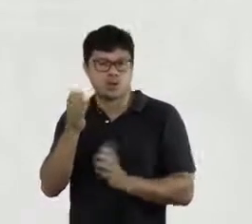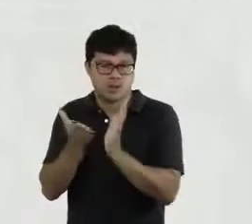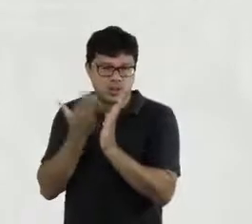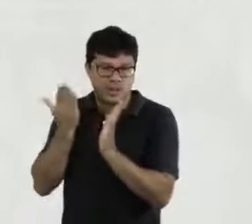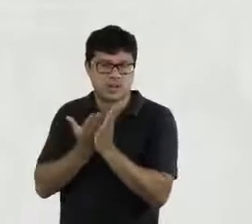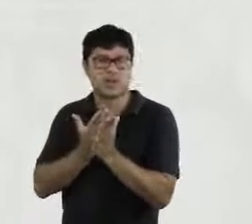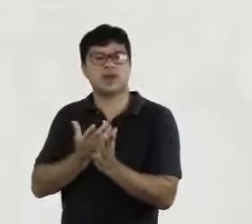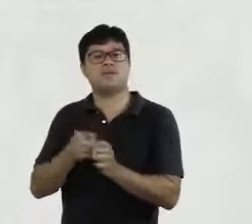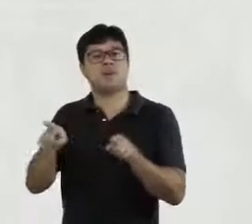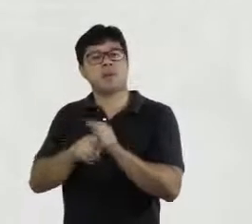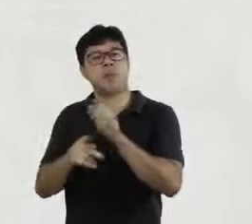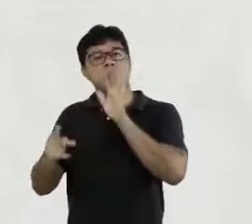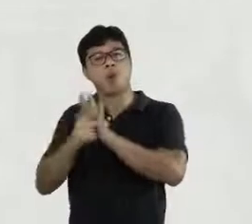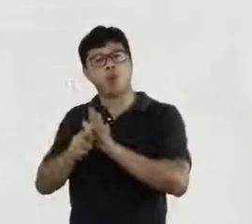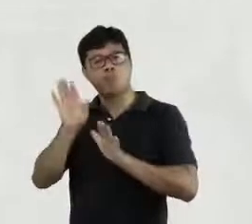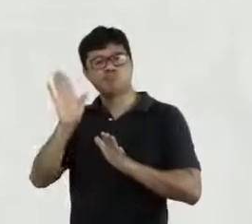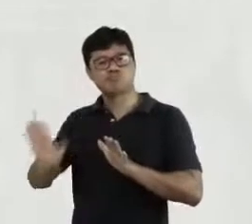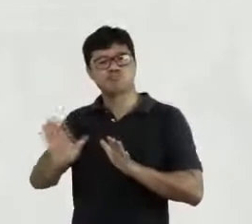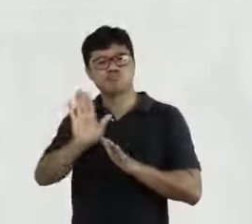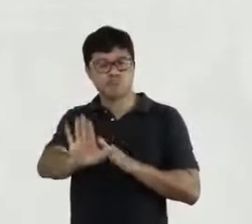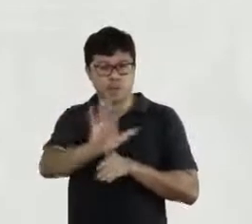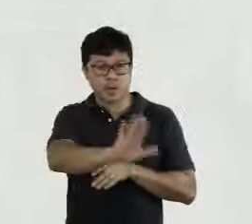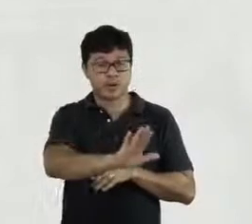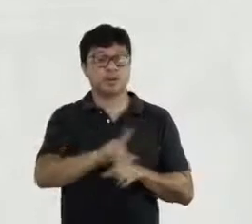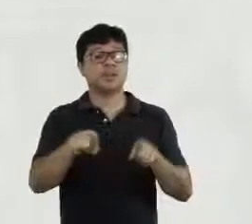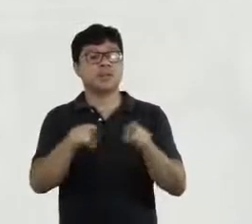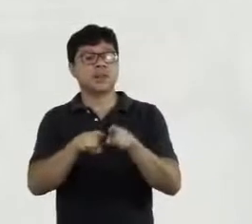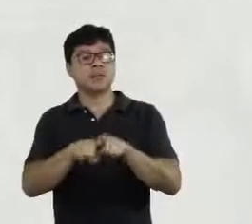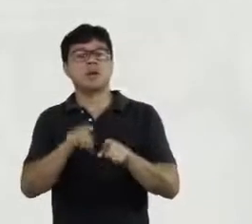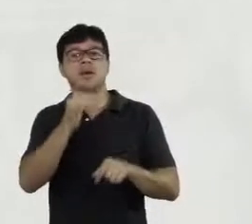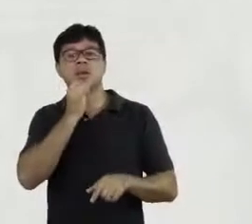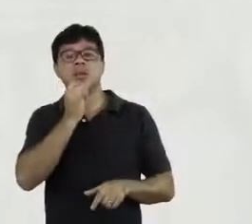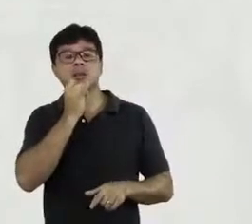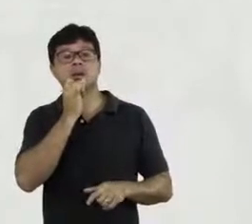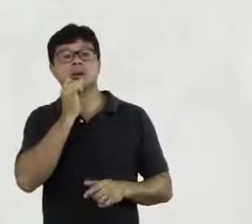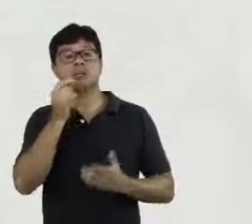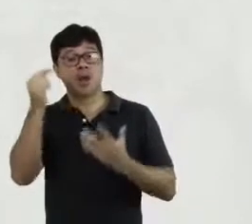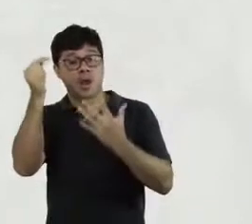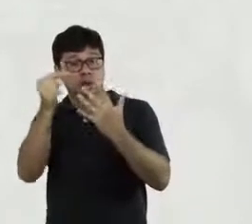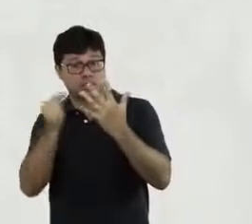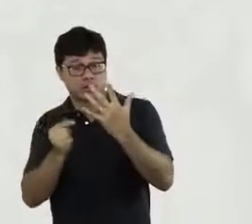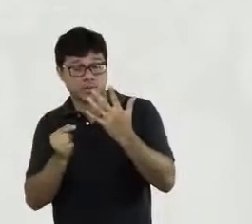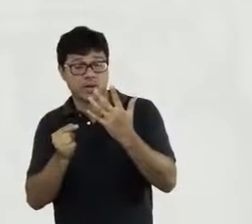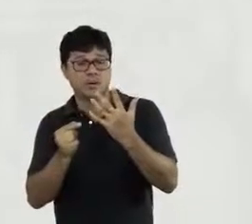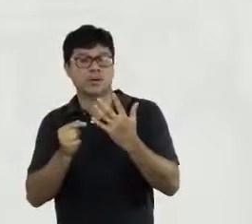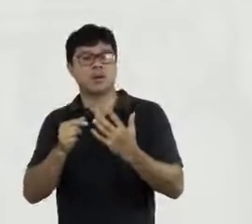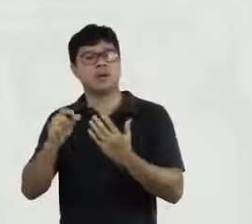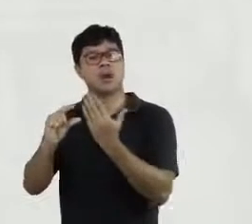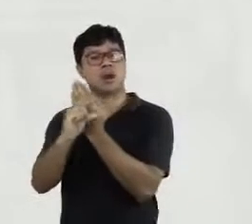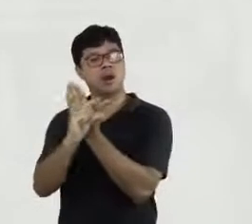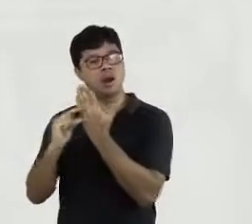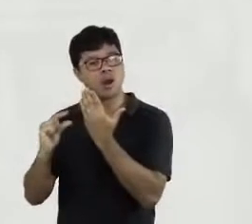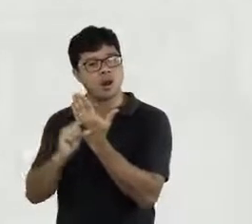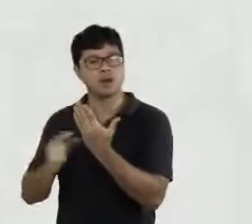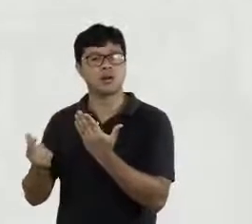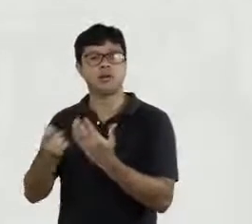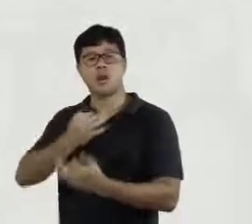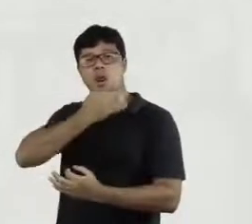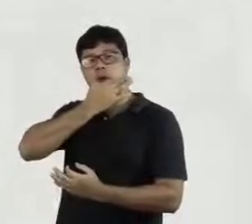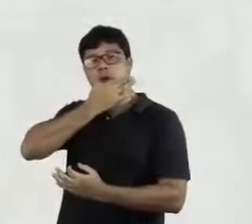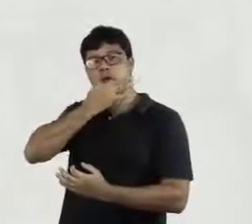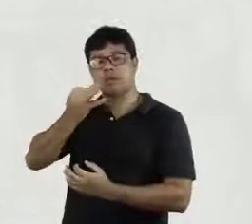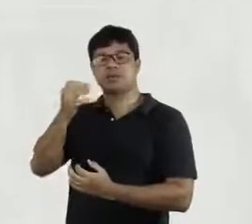de individualizá-la, ainda traz, por exemplo, aspectos referentes ao autor, uma